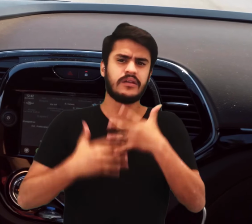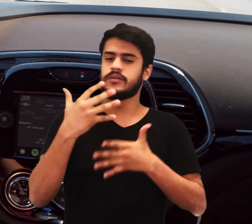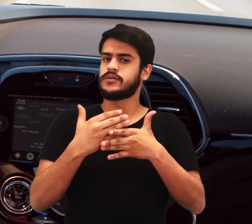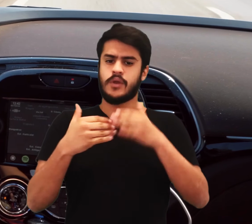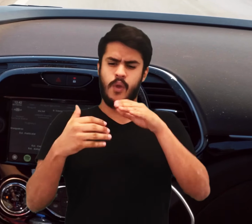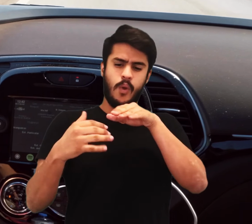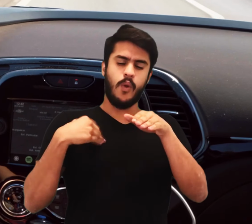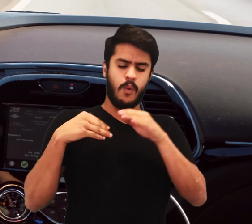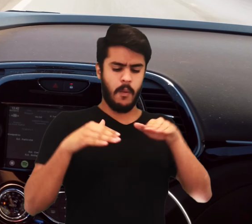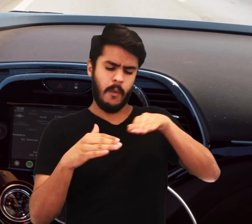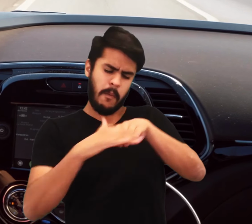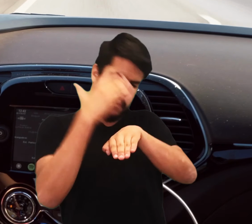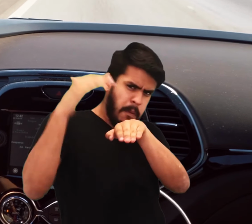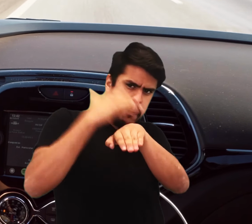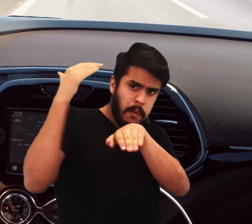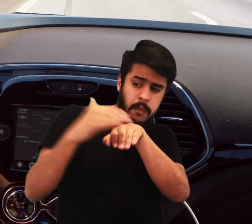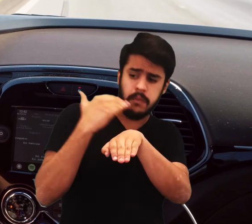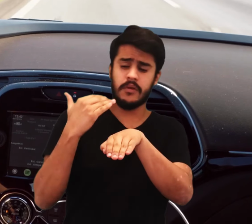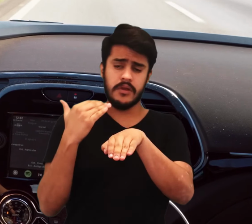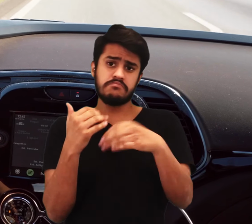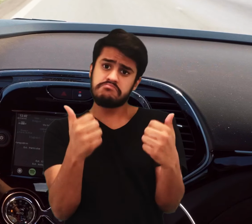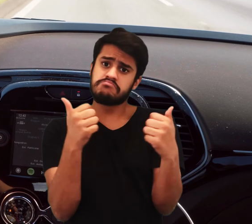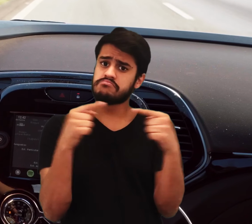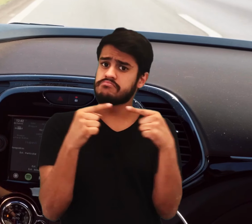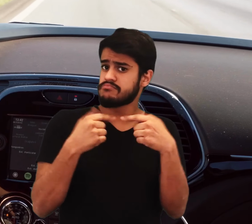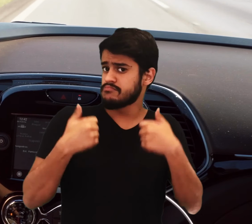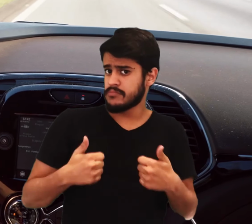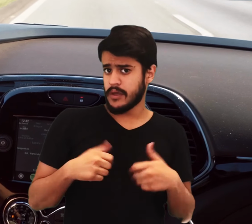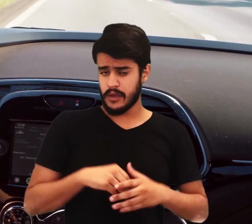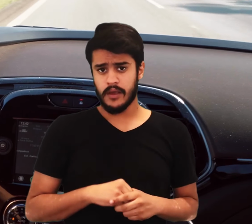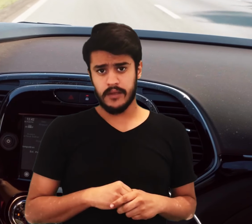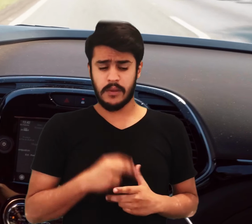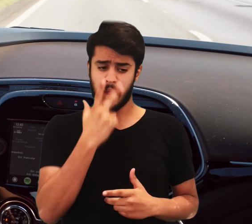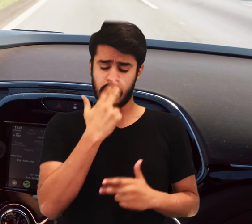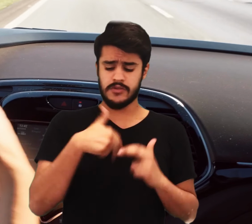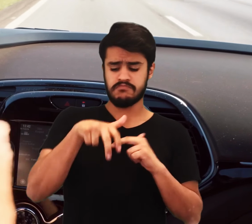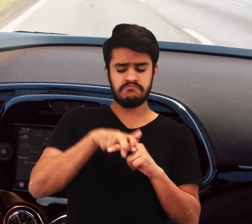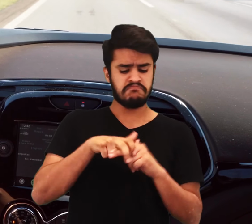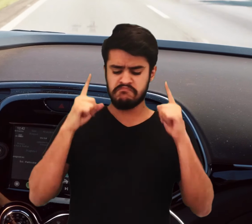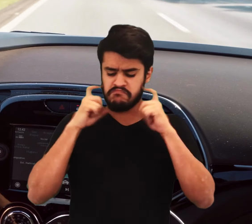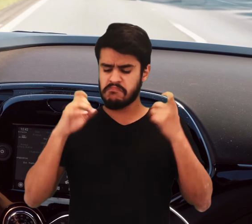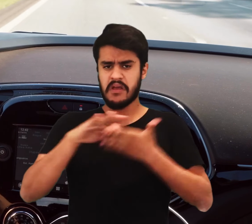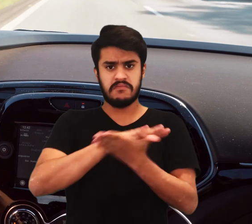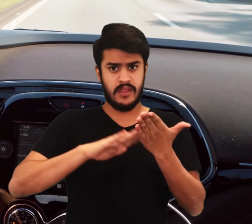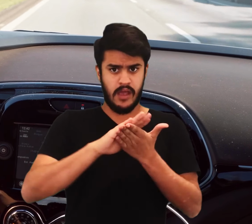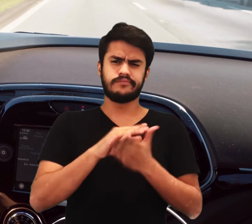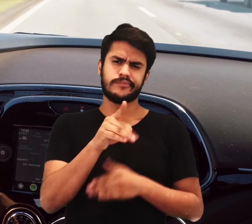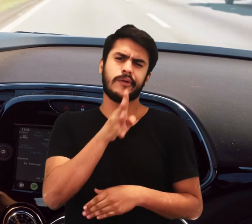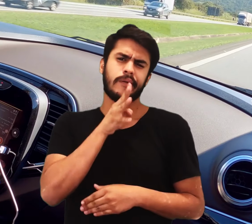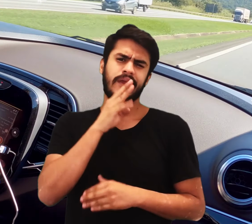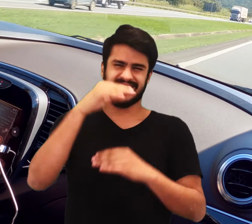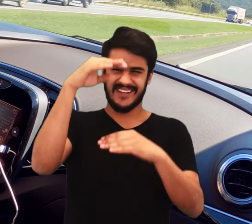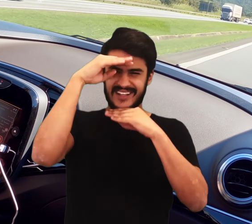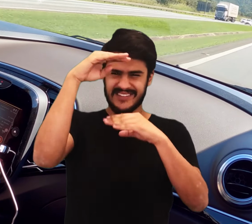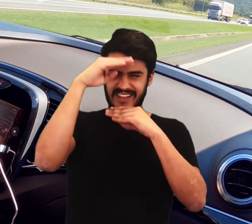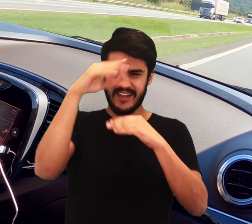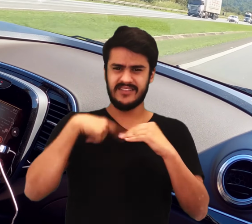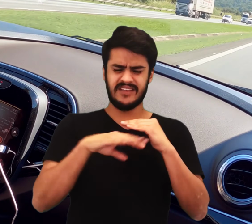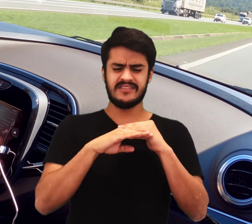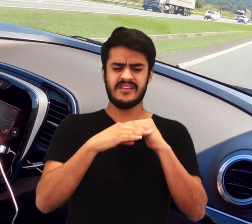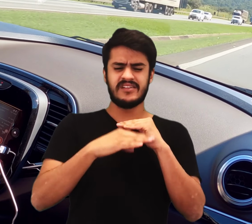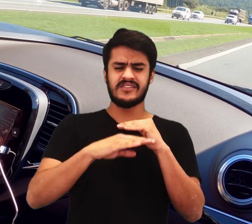de aerodinâmica, de reverberação, está bem adequado, diria-se, tá? Eu me sinto bem isolado, a Castelo, todo mundo sabe,